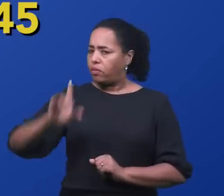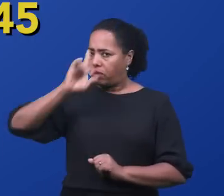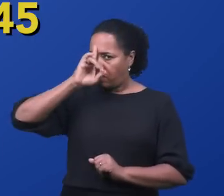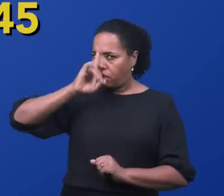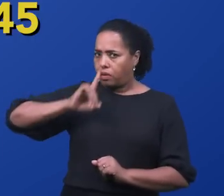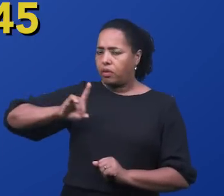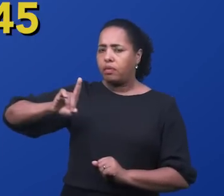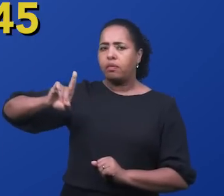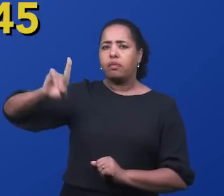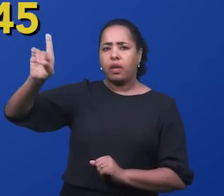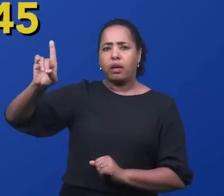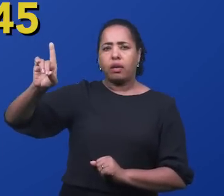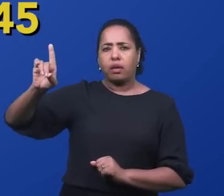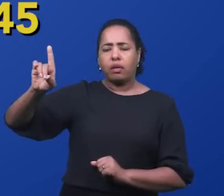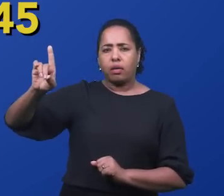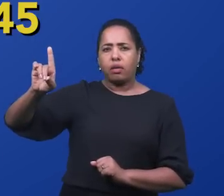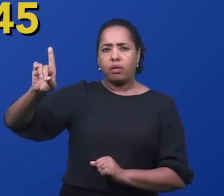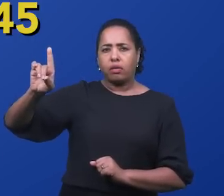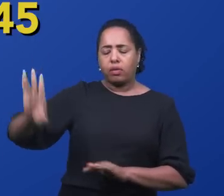Exércitos, o Deus dos